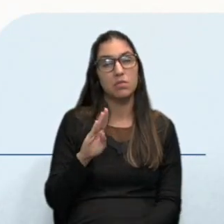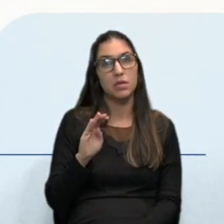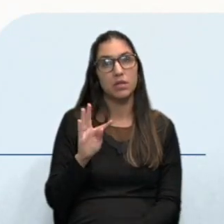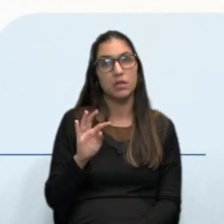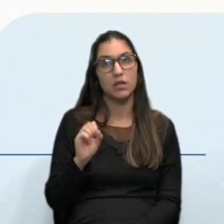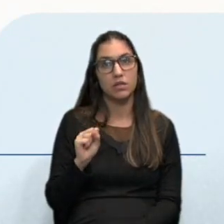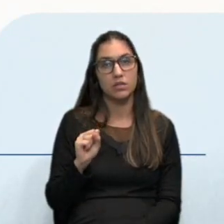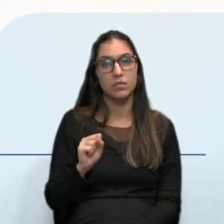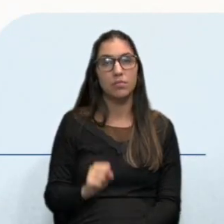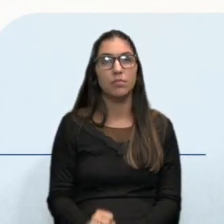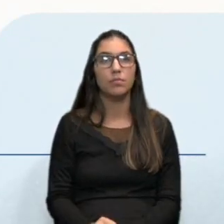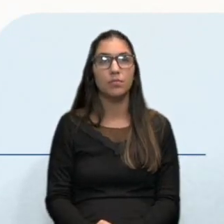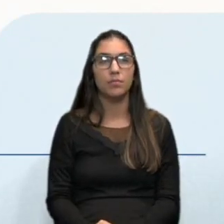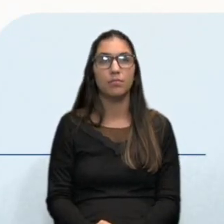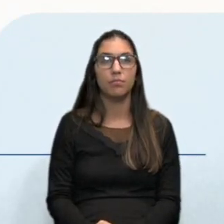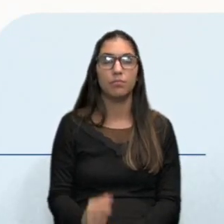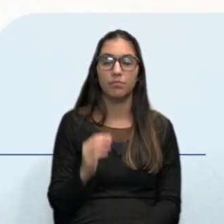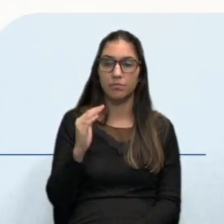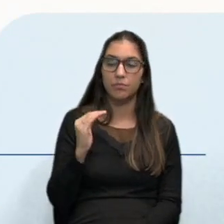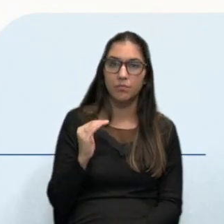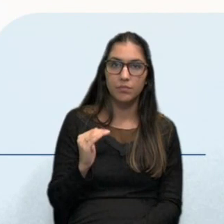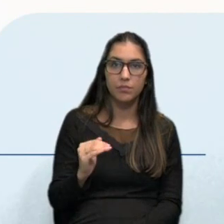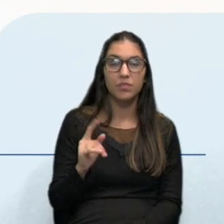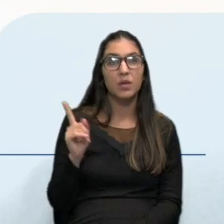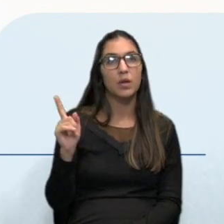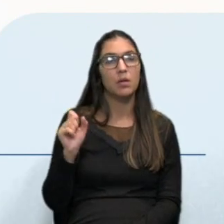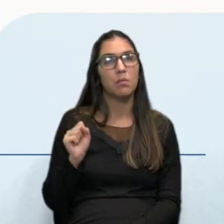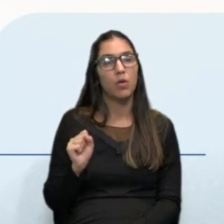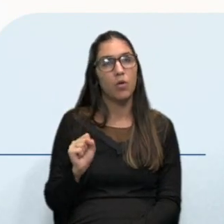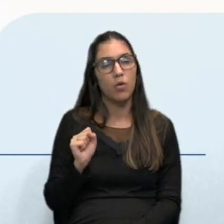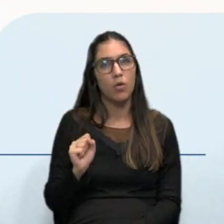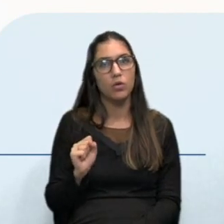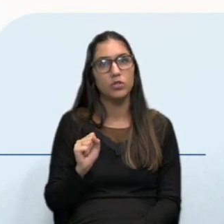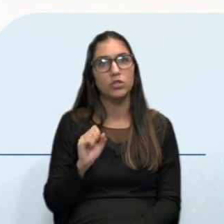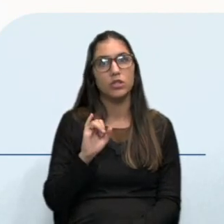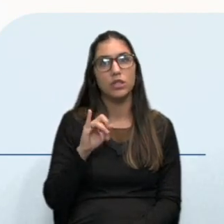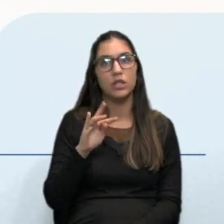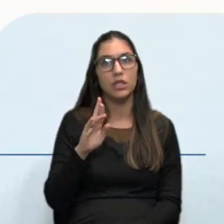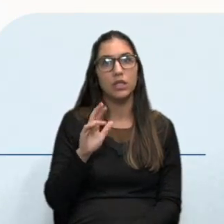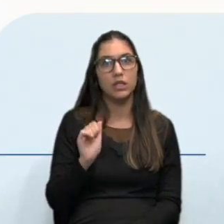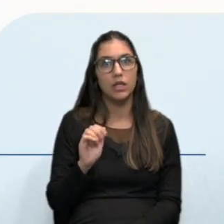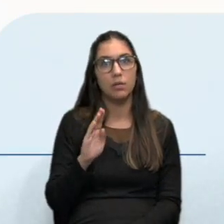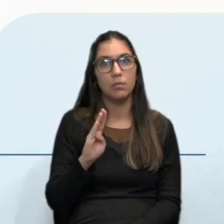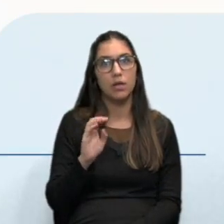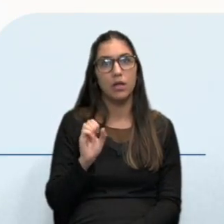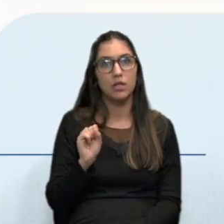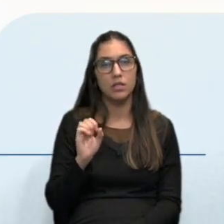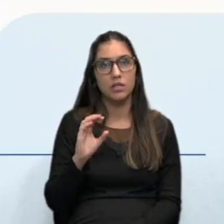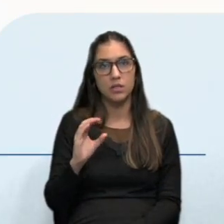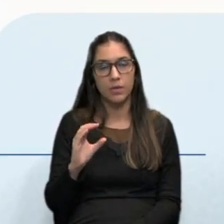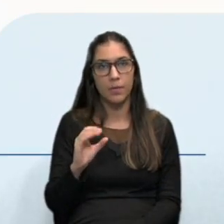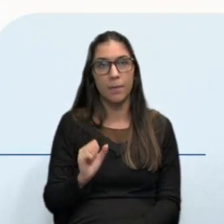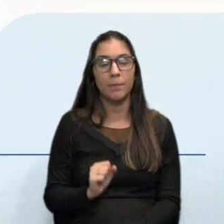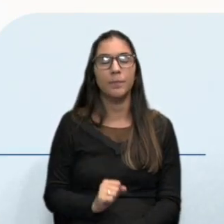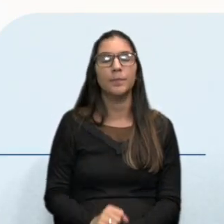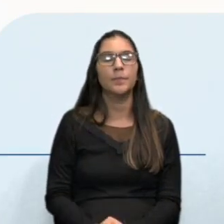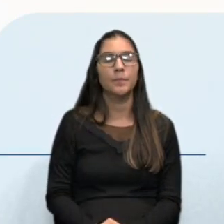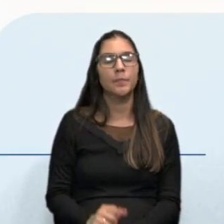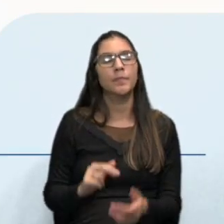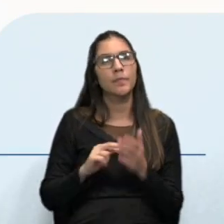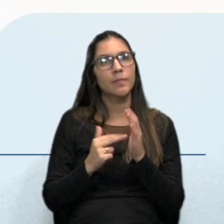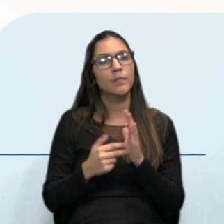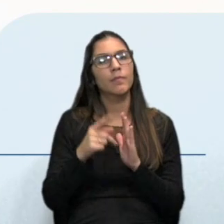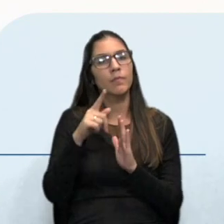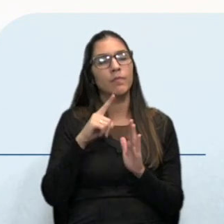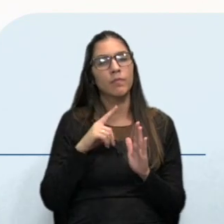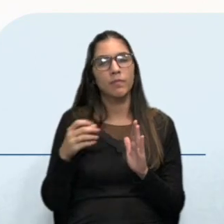BTS. Ele pode ser intra-BSC, Entre a BSC significa que você